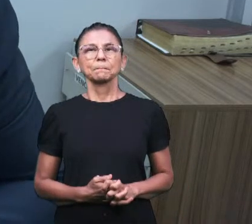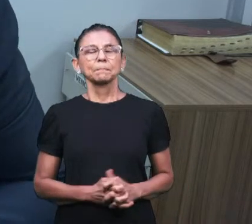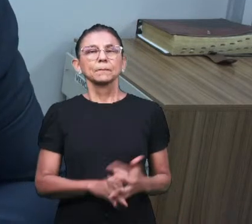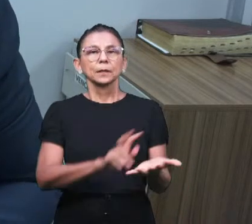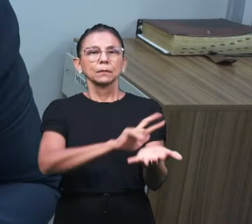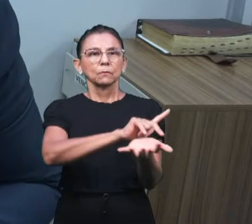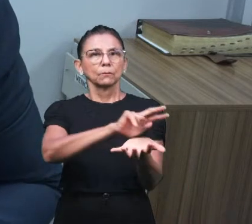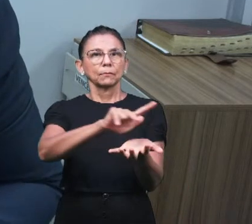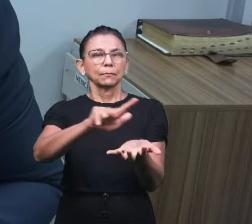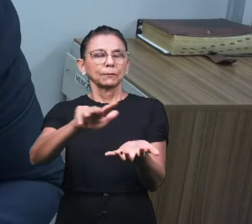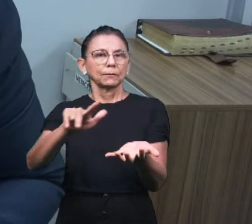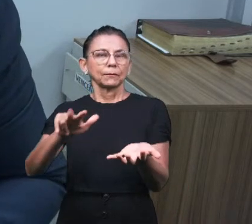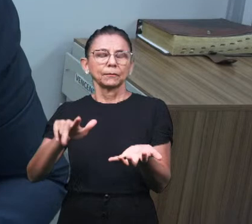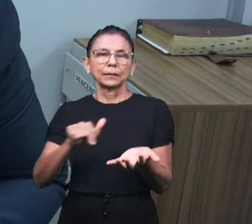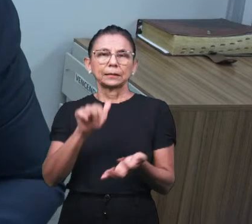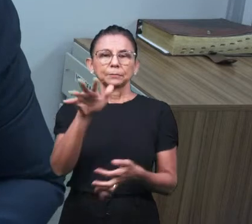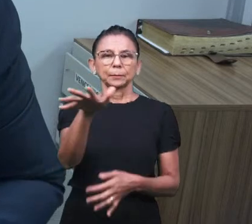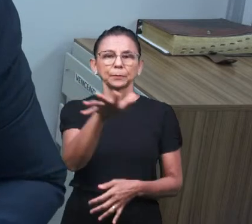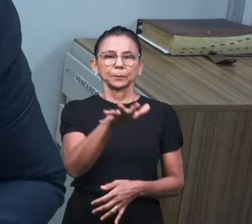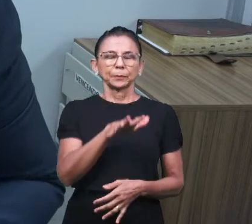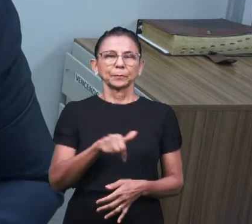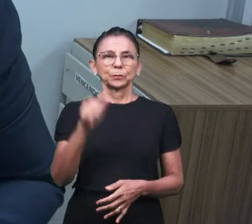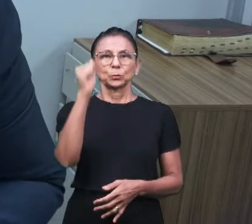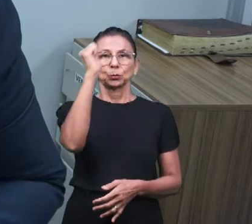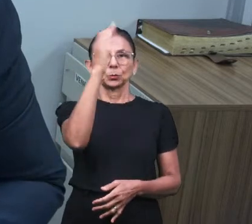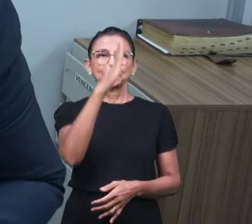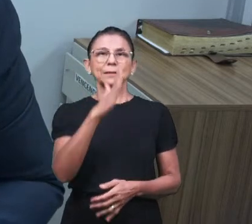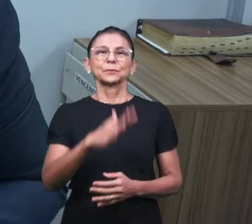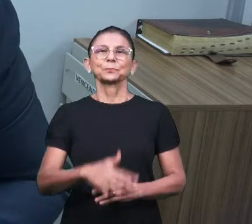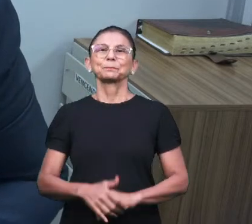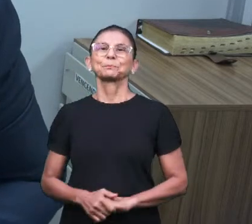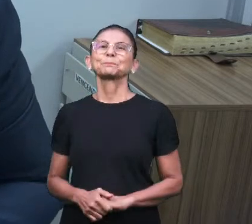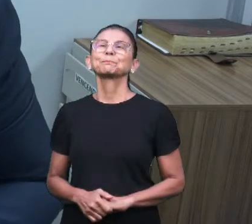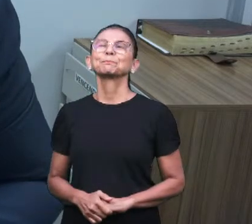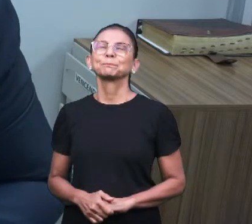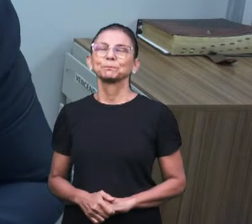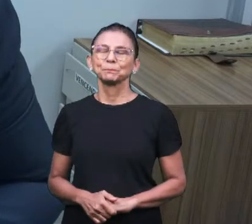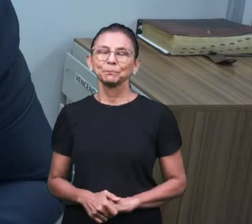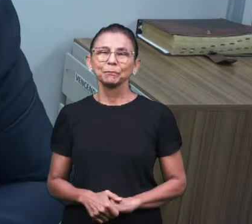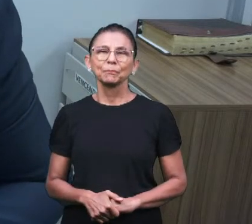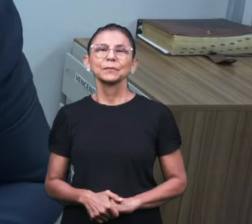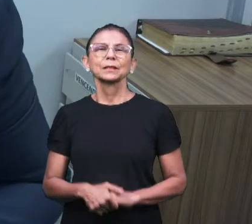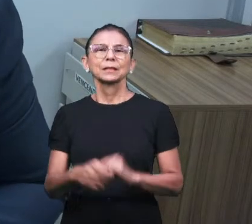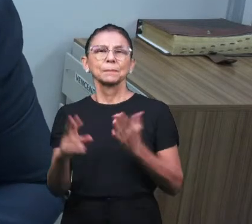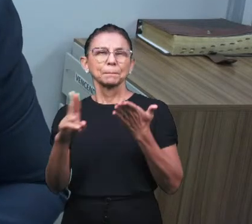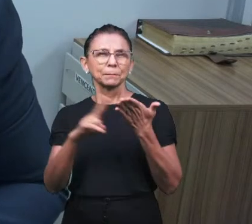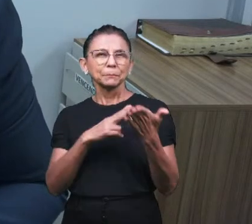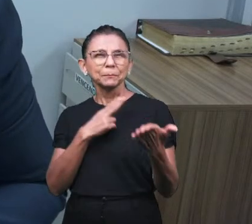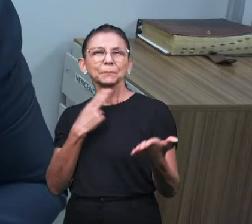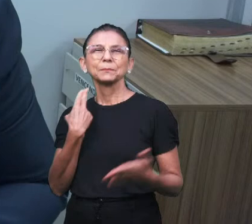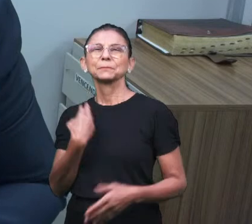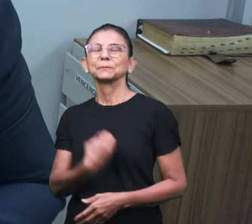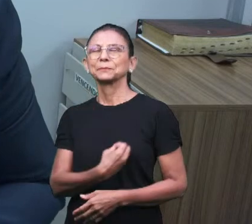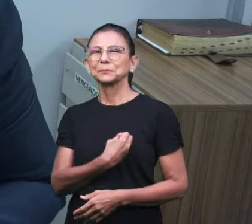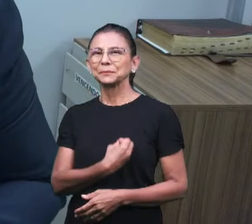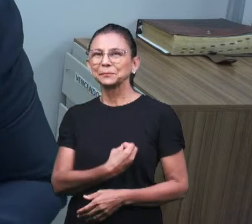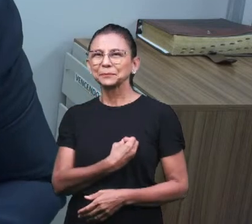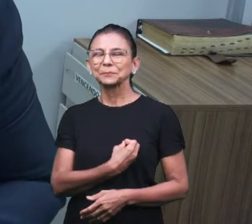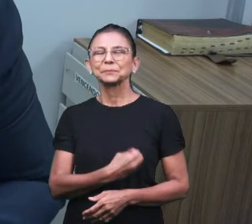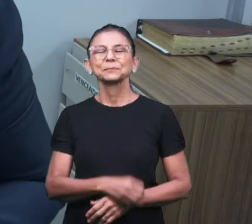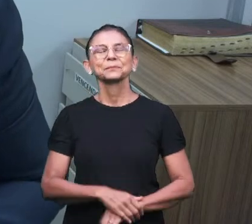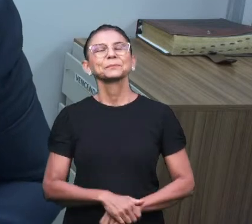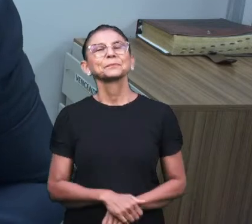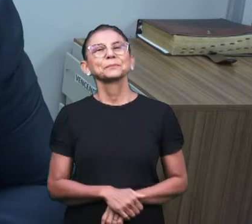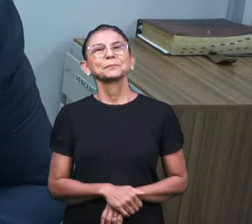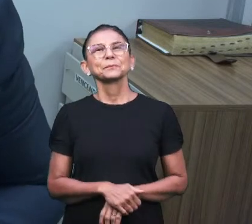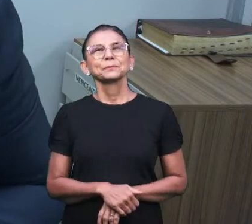várias partes do país, né? Os irmãos que participam, mandam suas mensagens e participam conosco aqui também